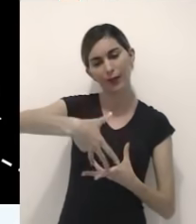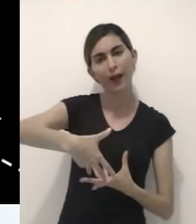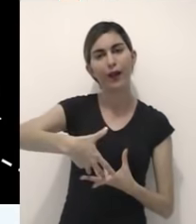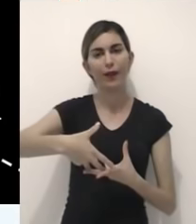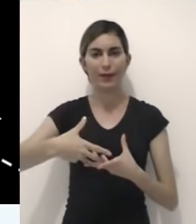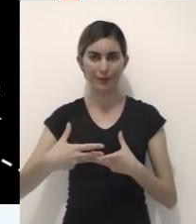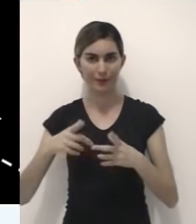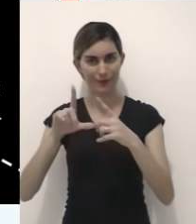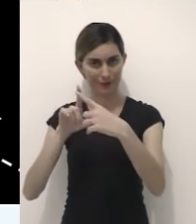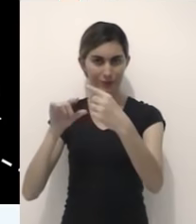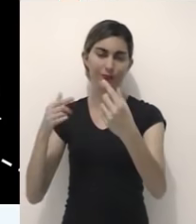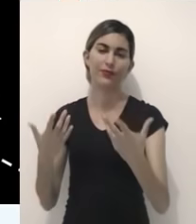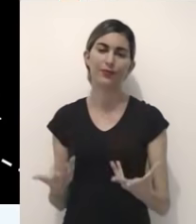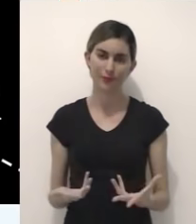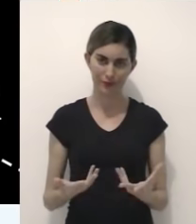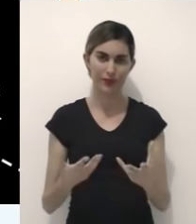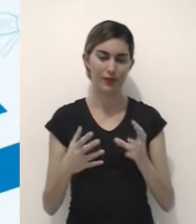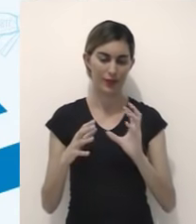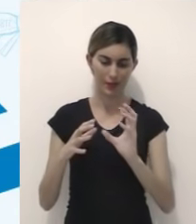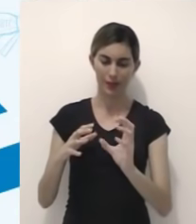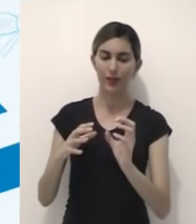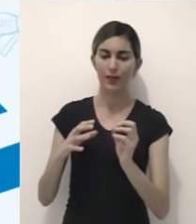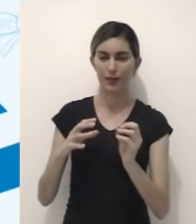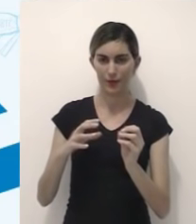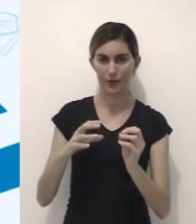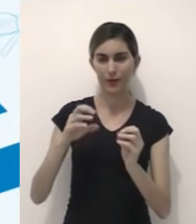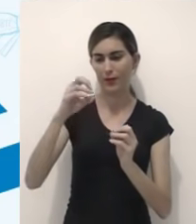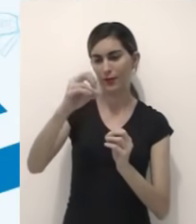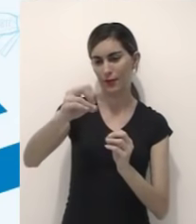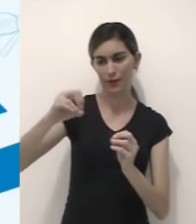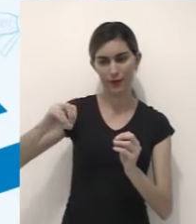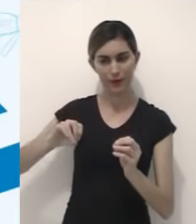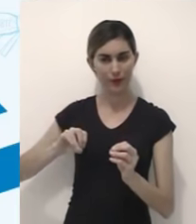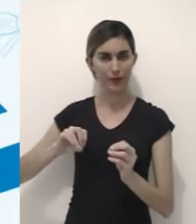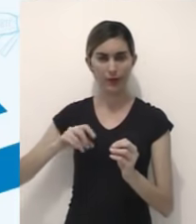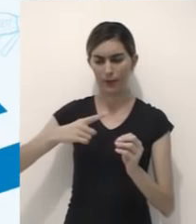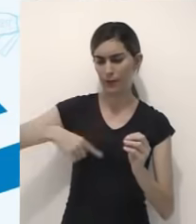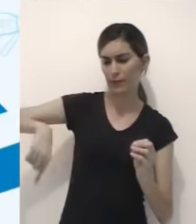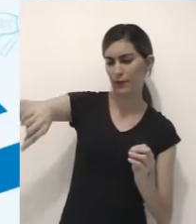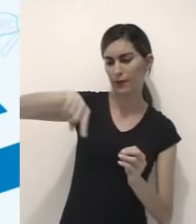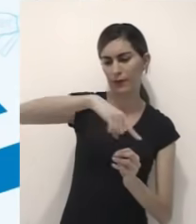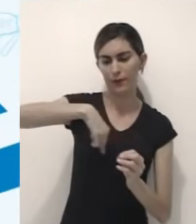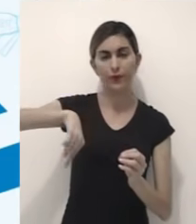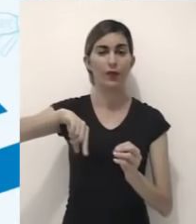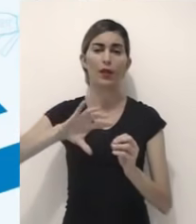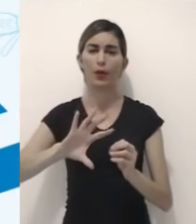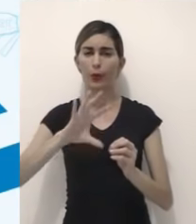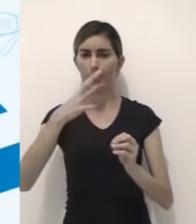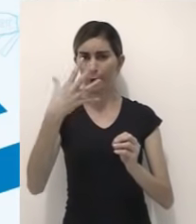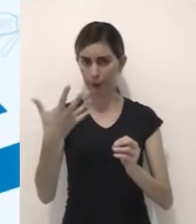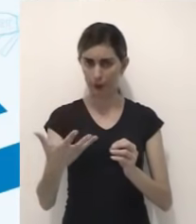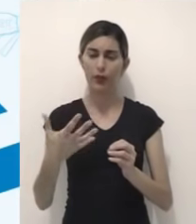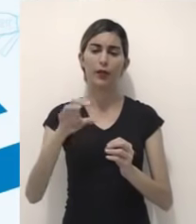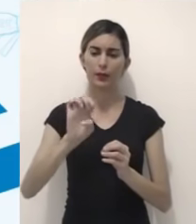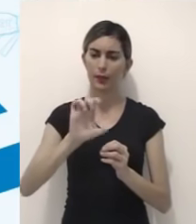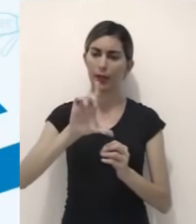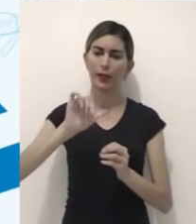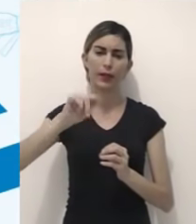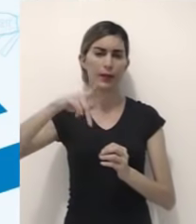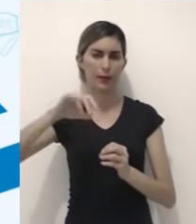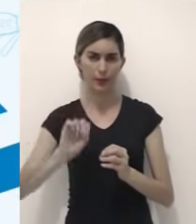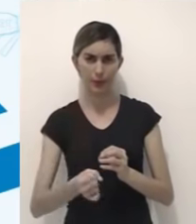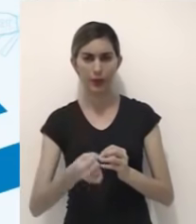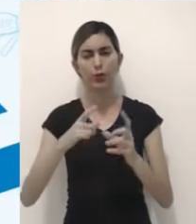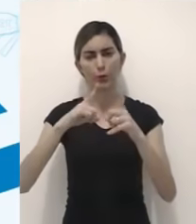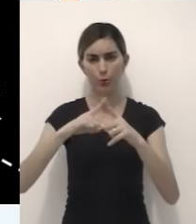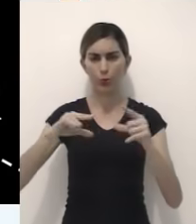Sol e a nossa Rainha Lua. A Terra vai ficar no meio. E quando isso acontece, aí vai acontecer